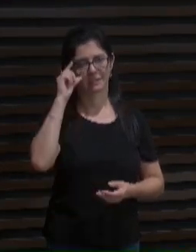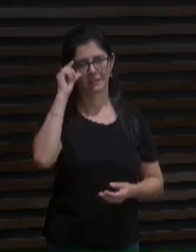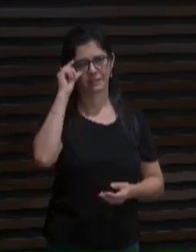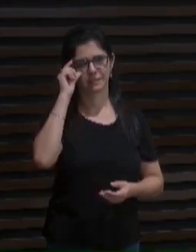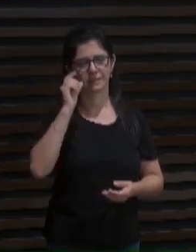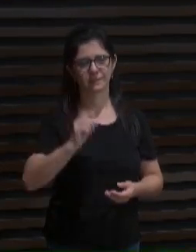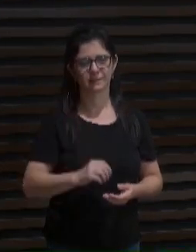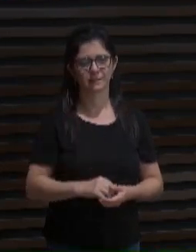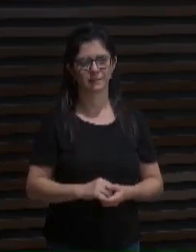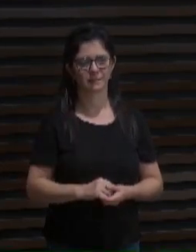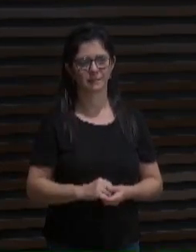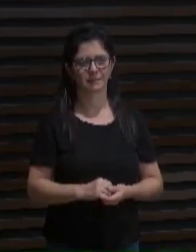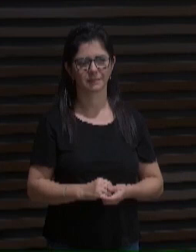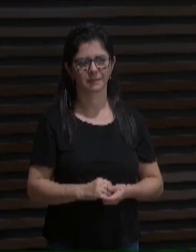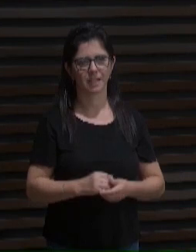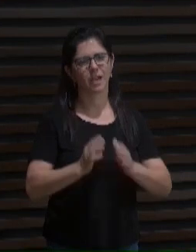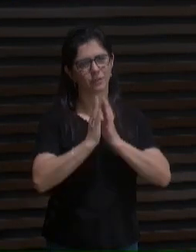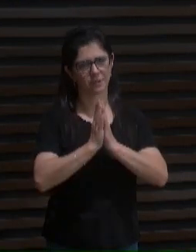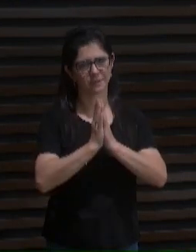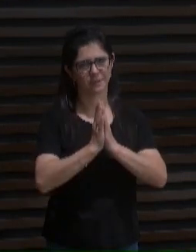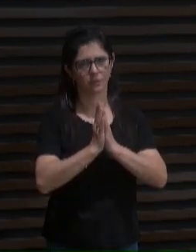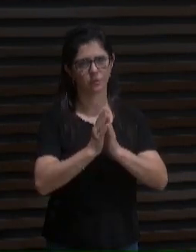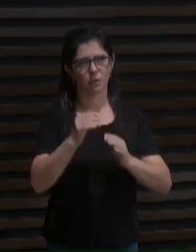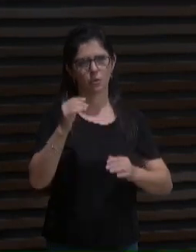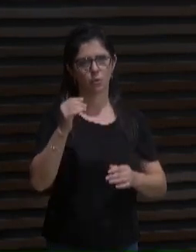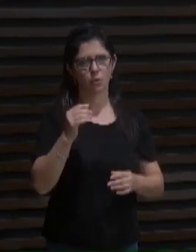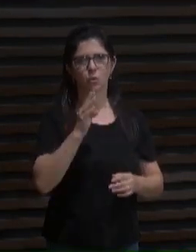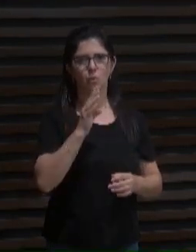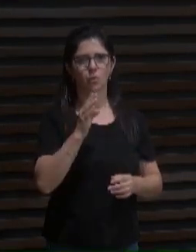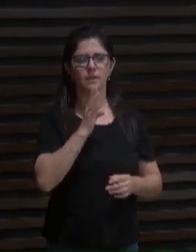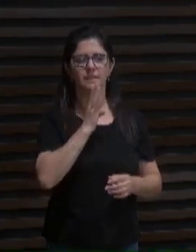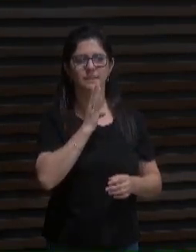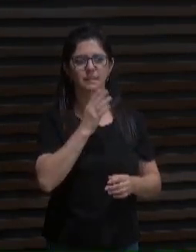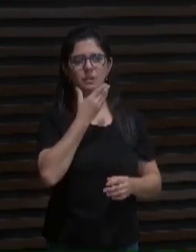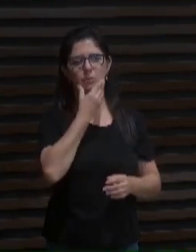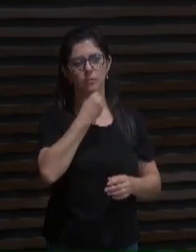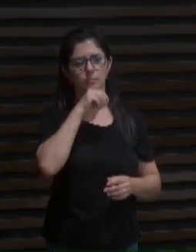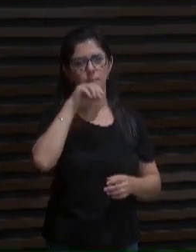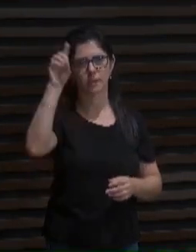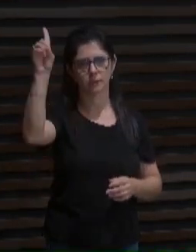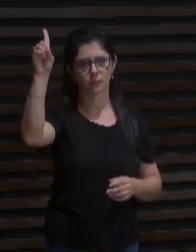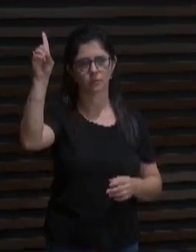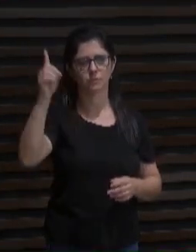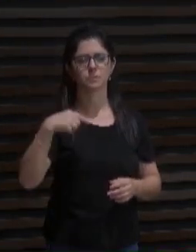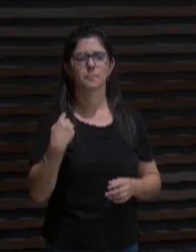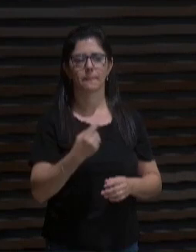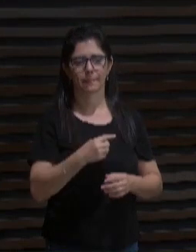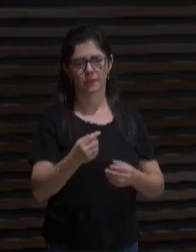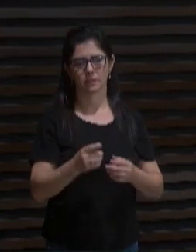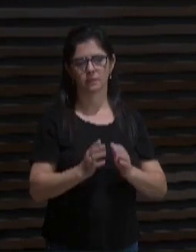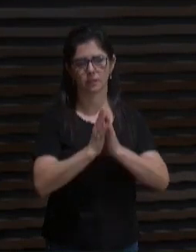A oração conhecida como Pai Nosso nos ensina a adorar e louvar ao Pai,